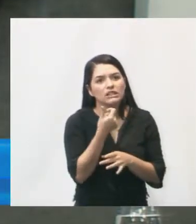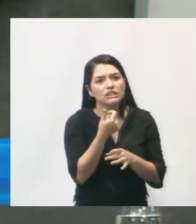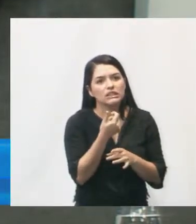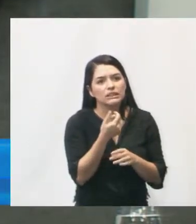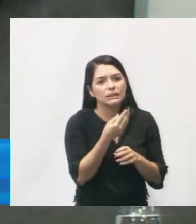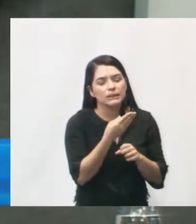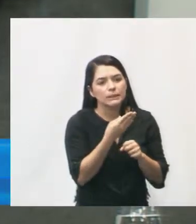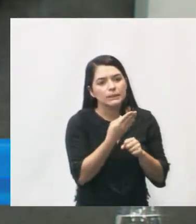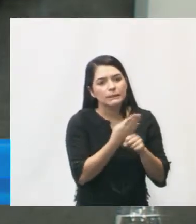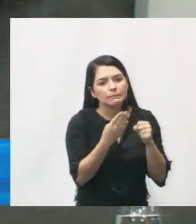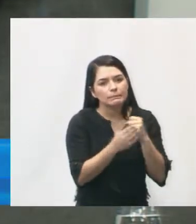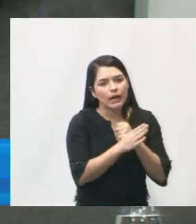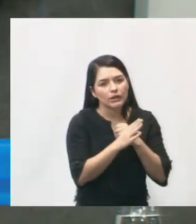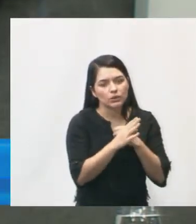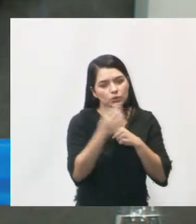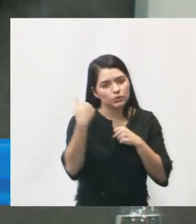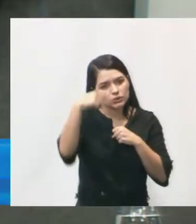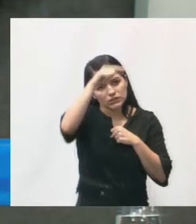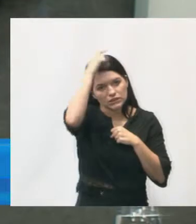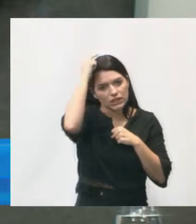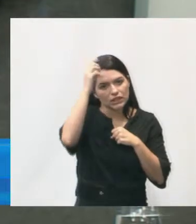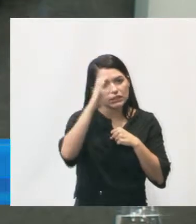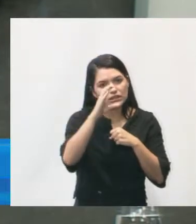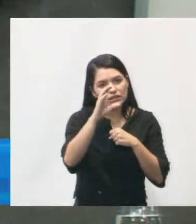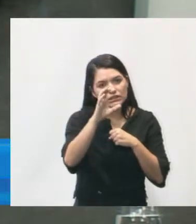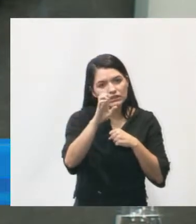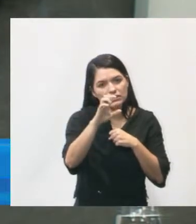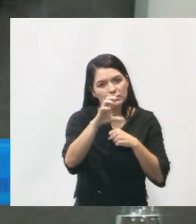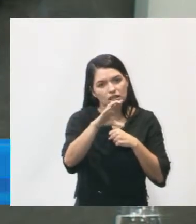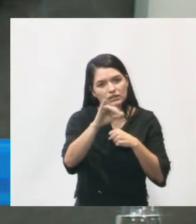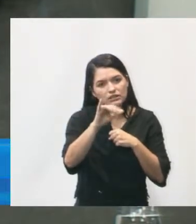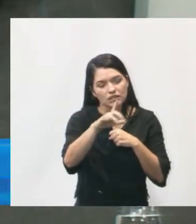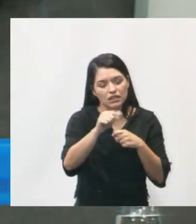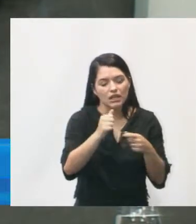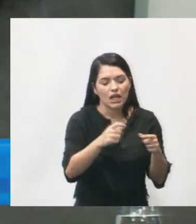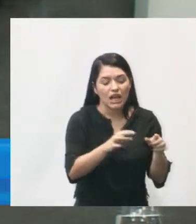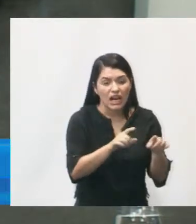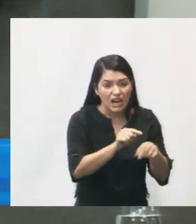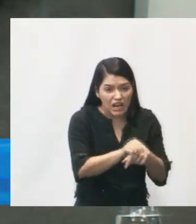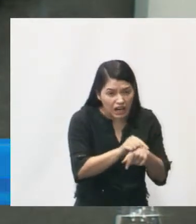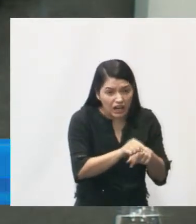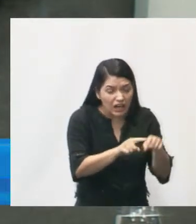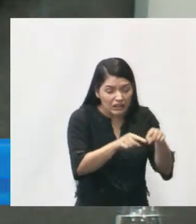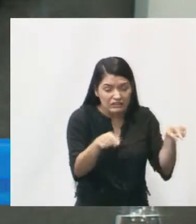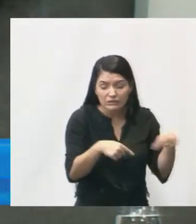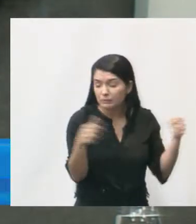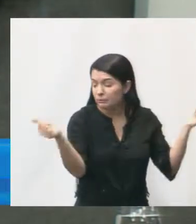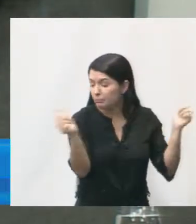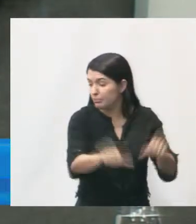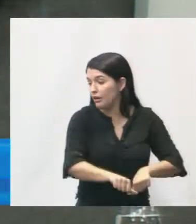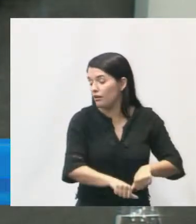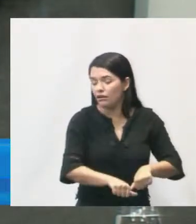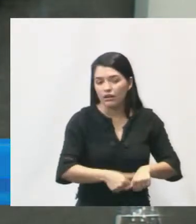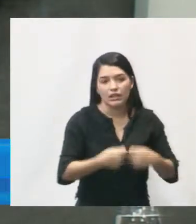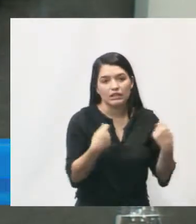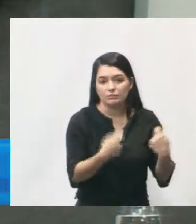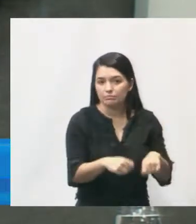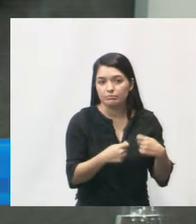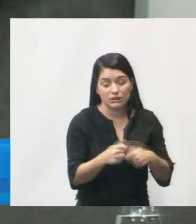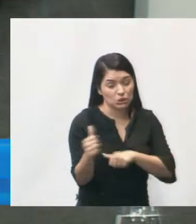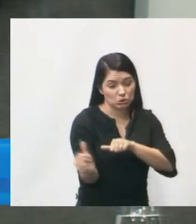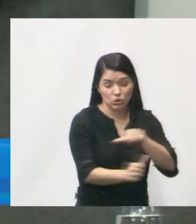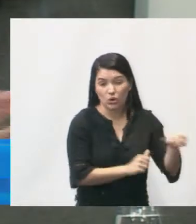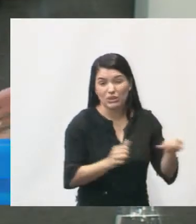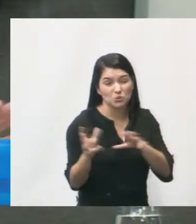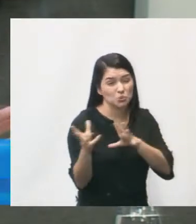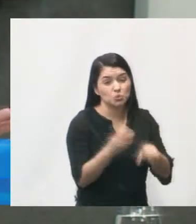precisa trocar toda, que contrataram uma grama horrível. Ali é impossível jogar bola. Aquela grama é da pior qualidade